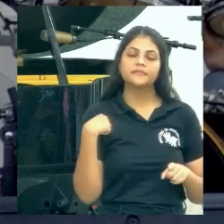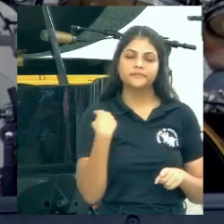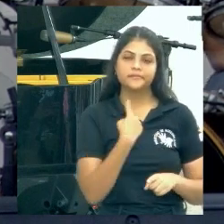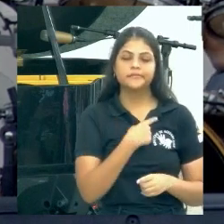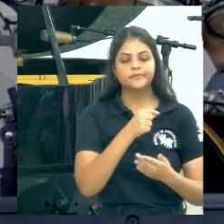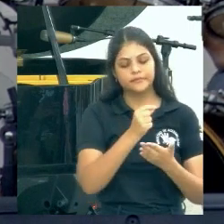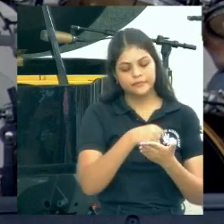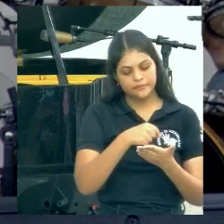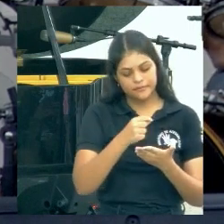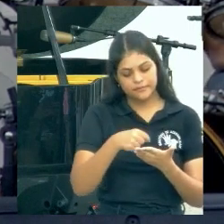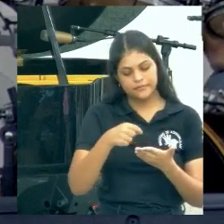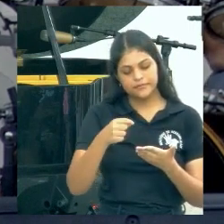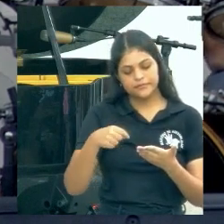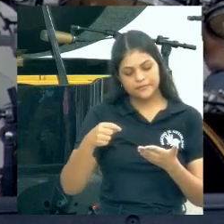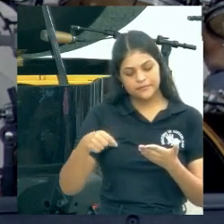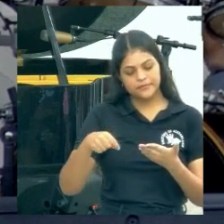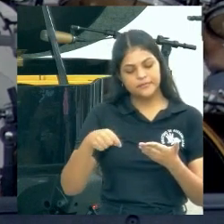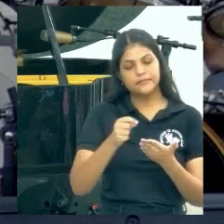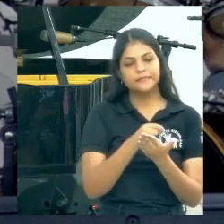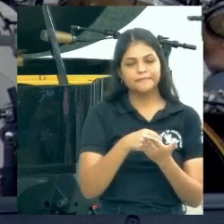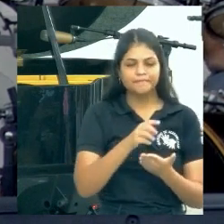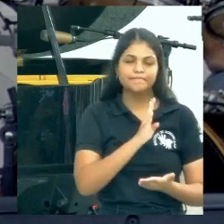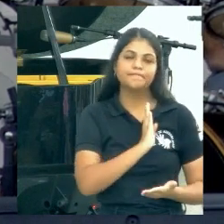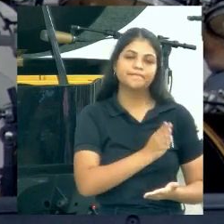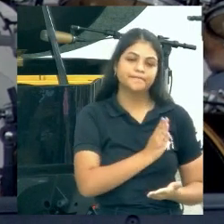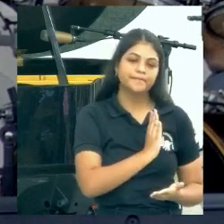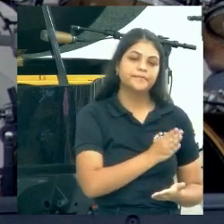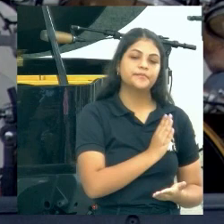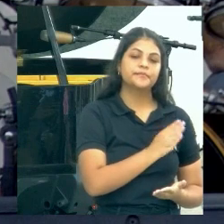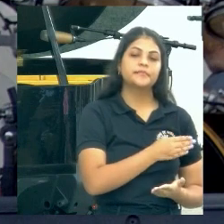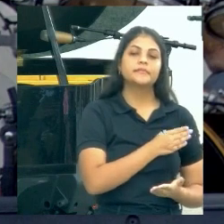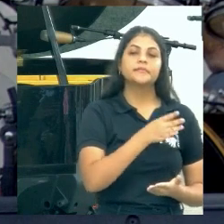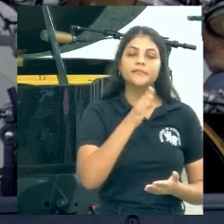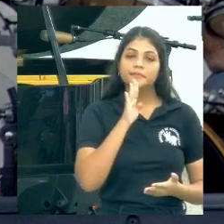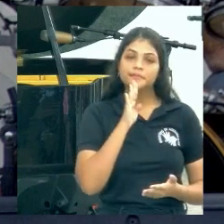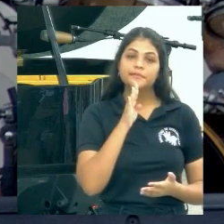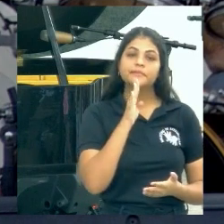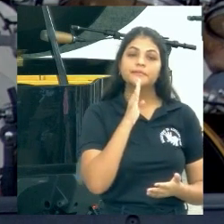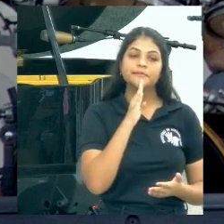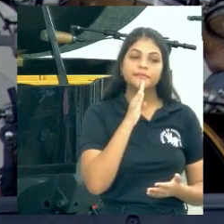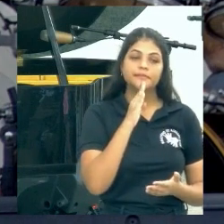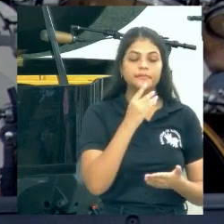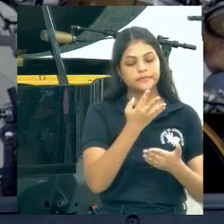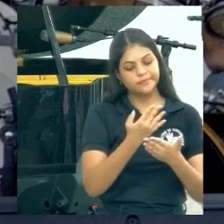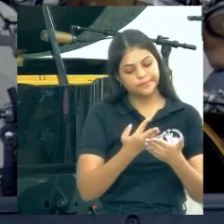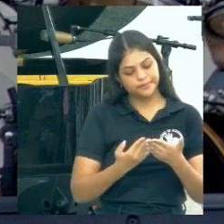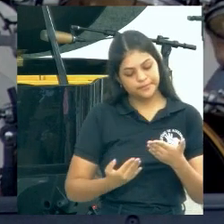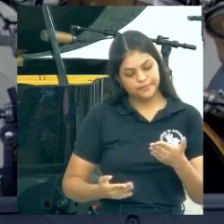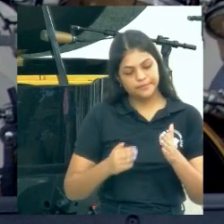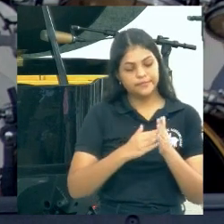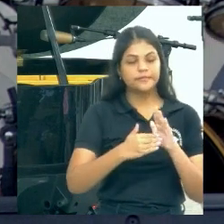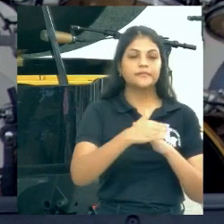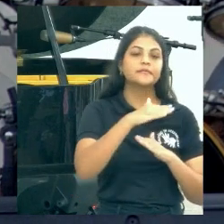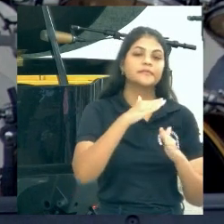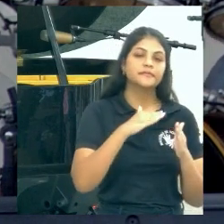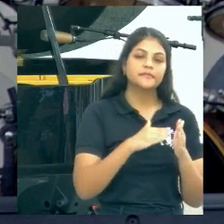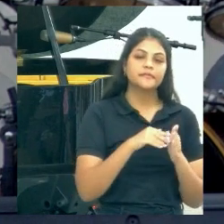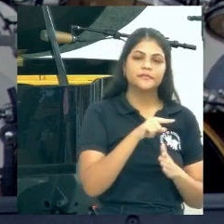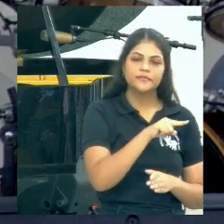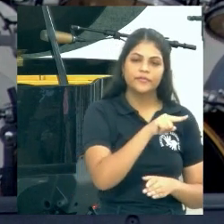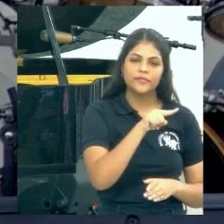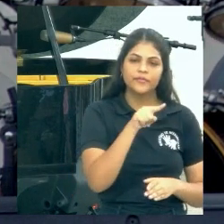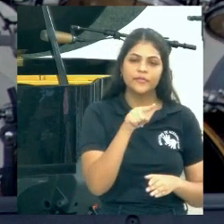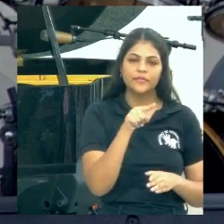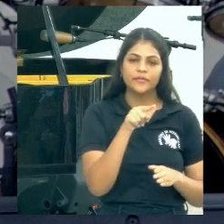carta, reescrita em nosso coração, conhecida e lida por todos. Vocês demonstram